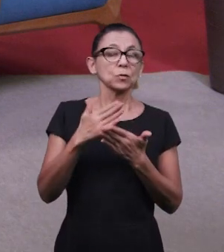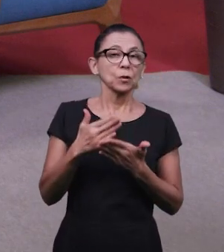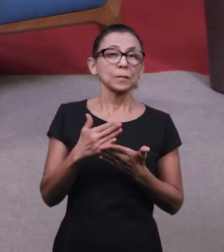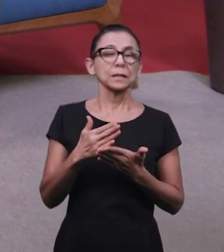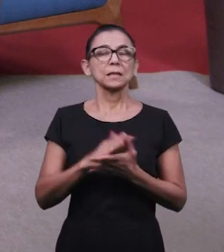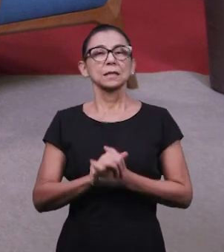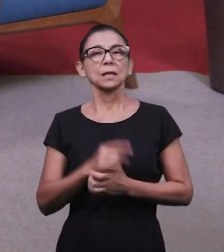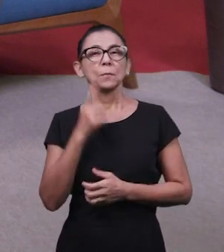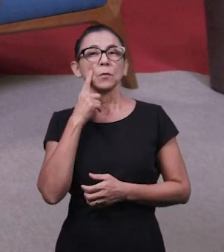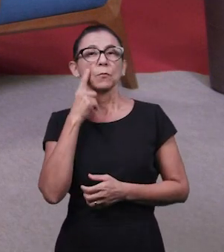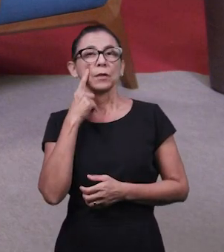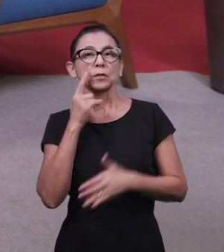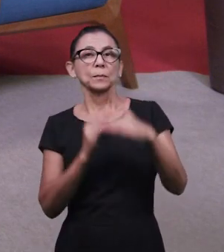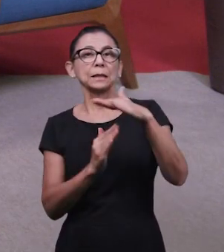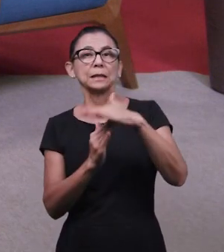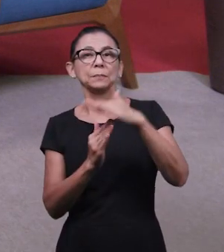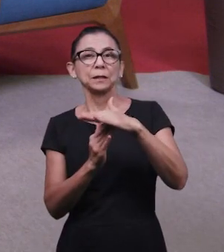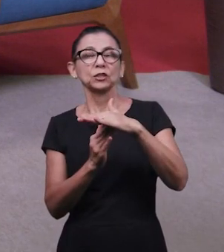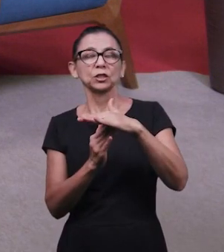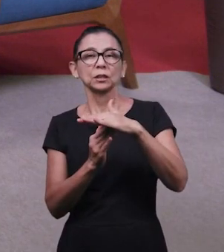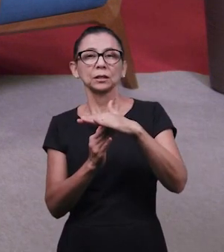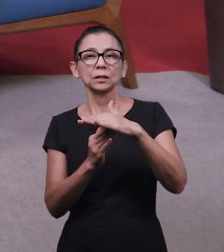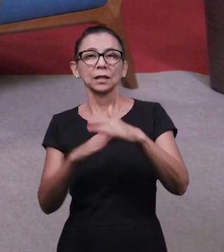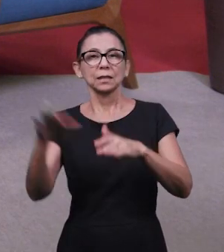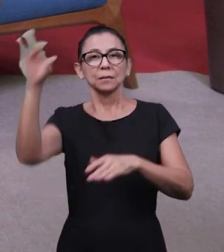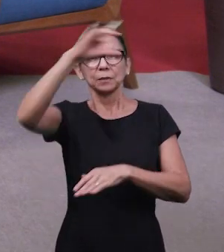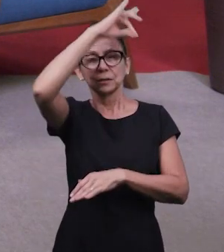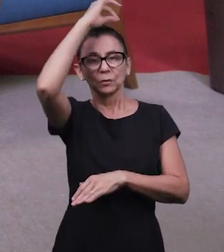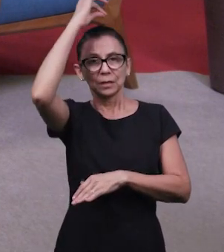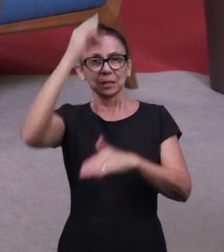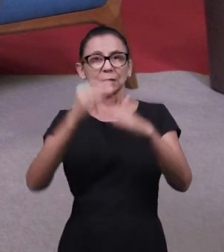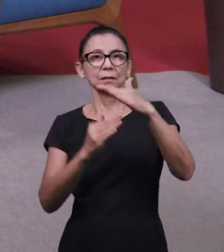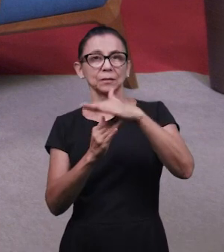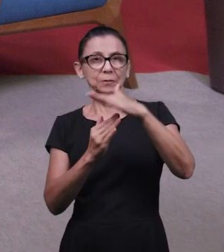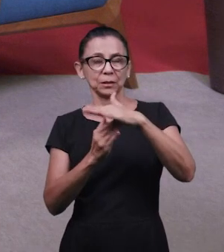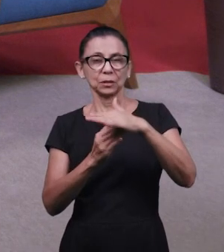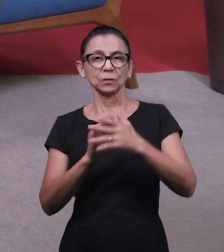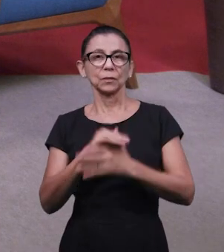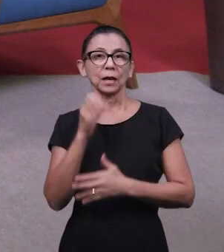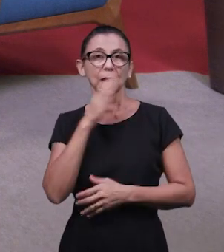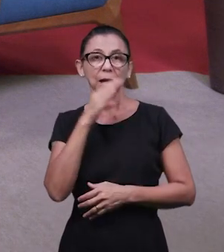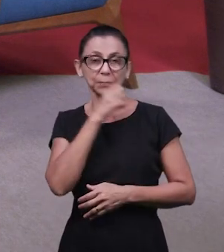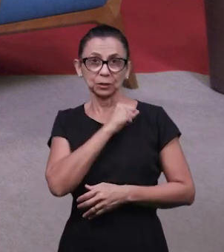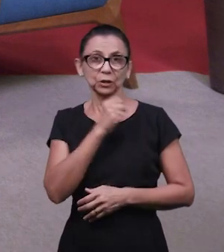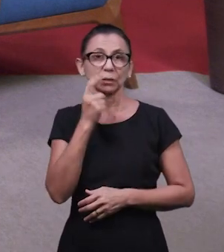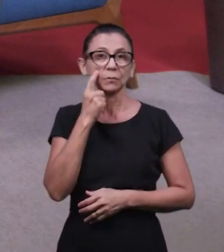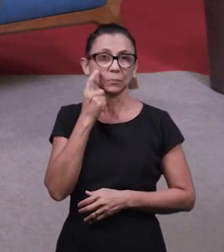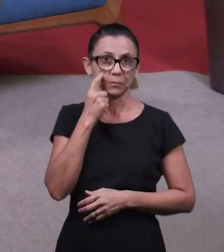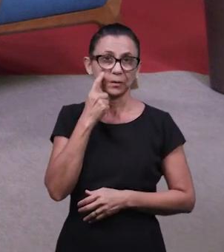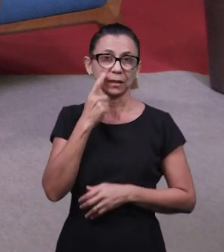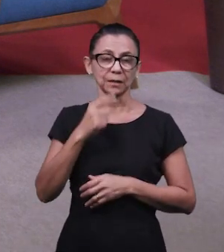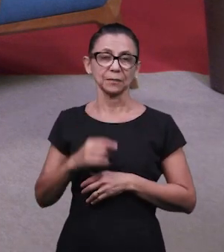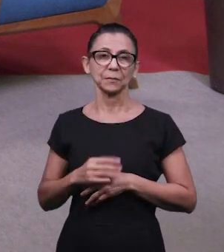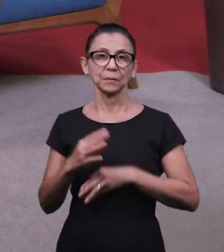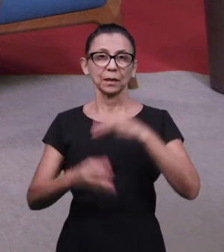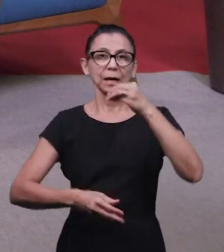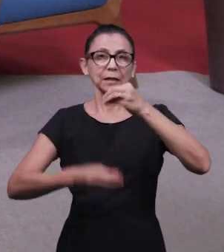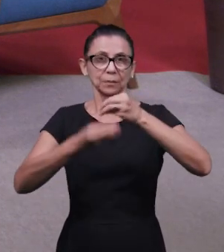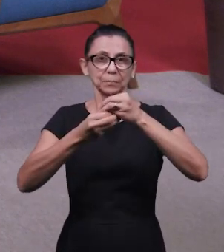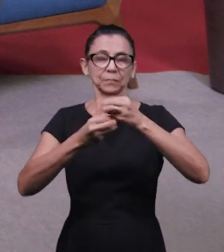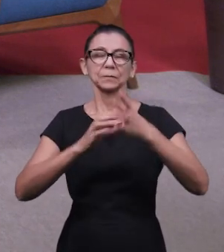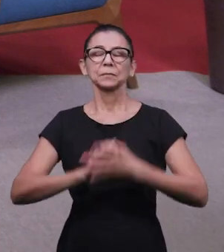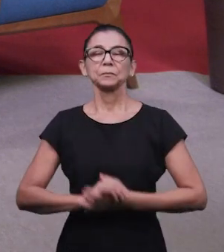filho. Exatamente. Para que o homem esteja com ele, para que todos estejamos com Glória ele. a Jesus. Louvado seja o nome do Senhor. Muito bem. No